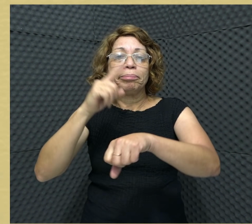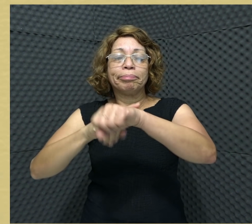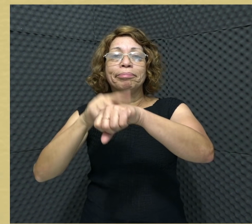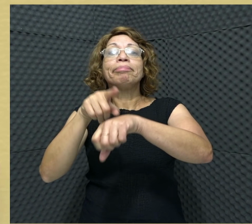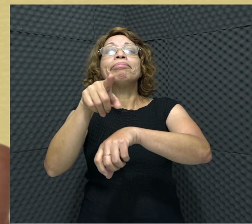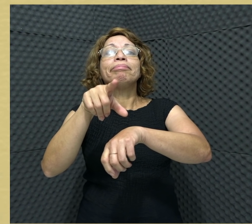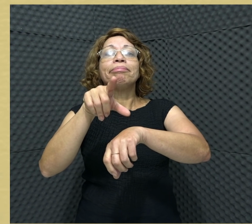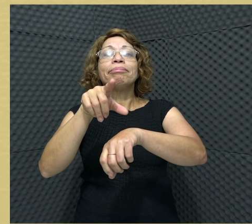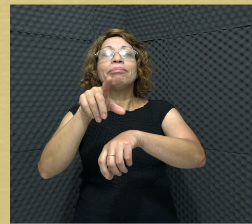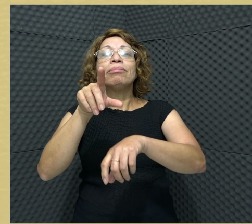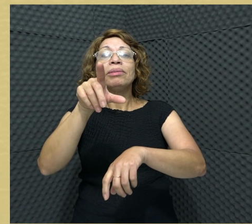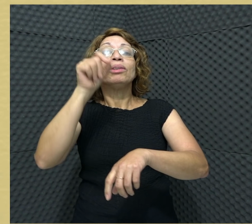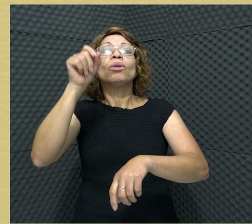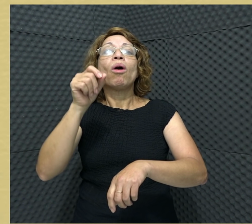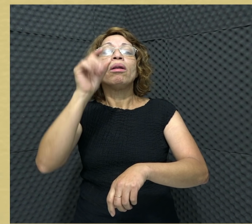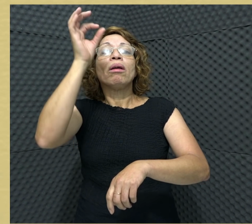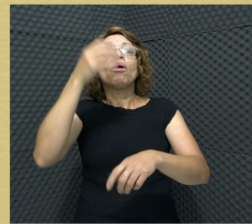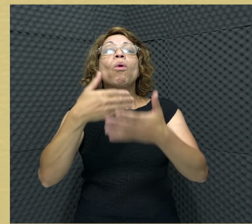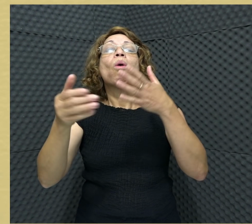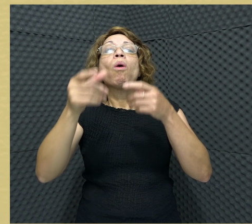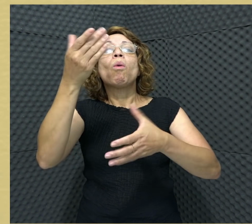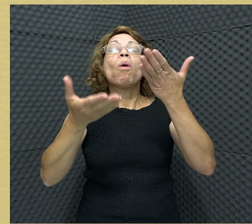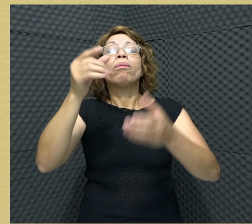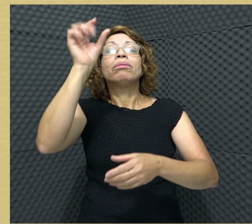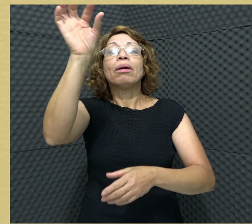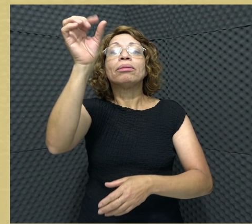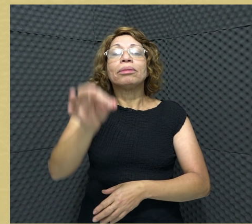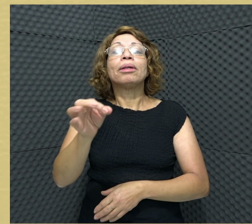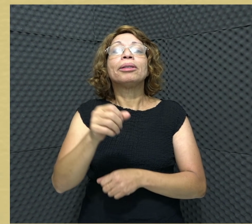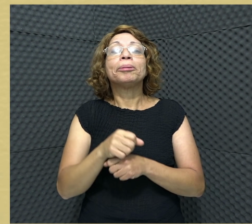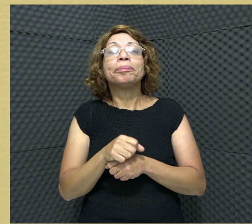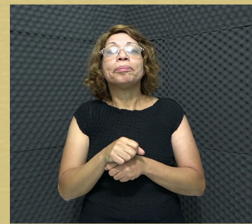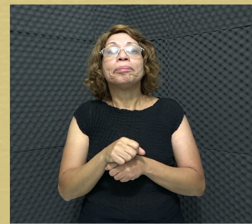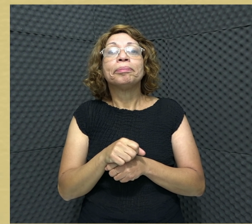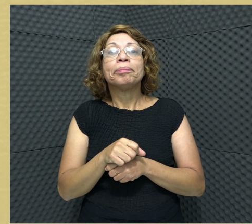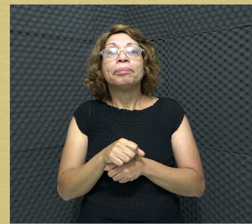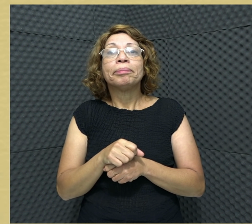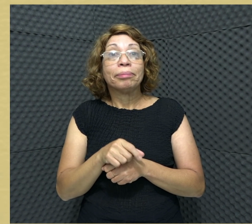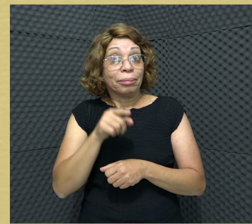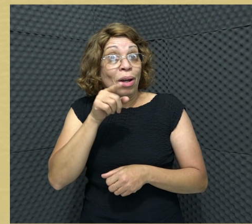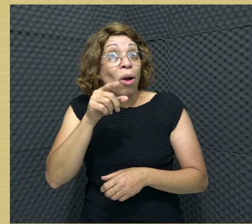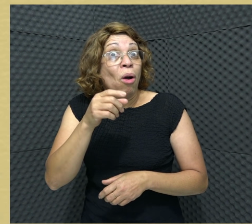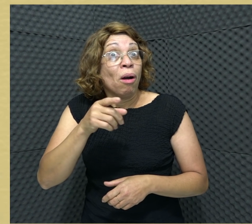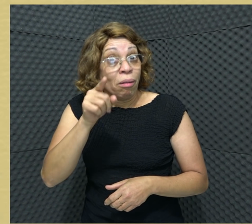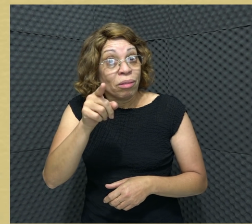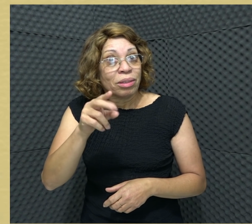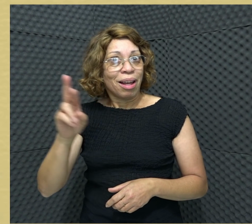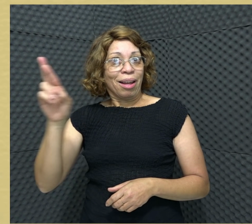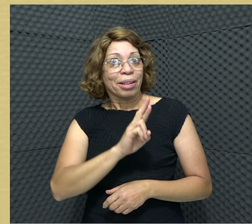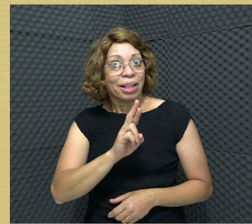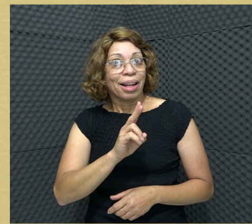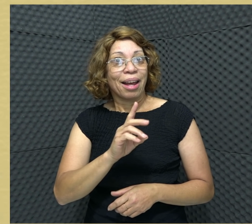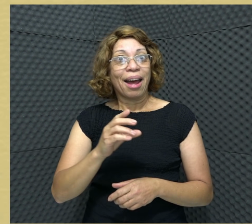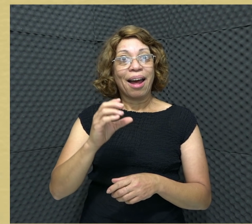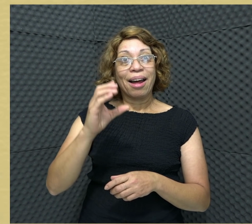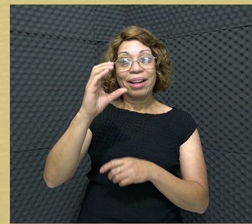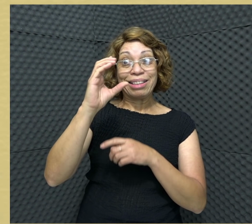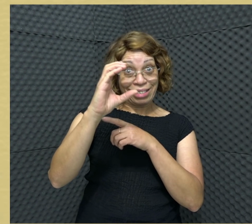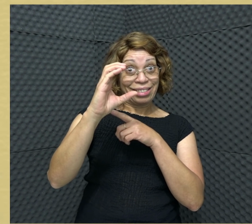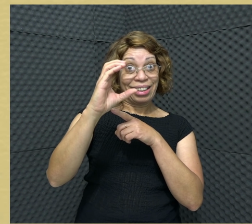mil anos. Tempo. Pois bem, se você